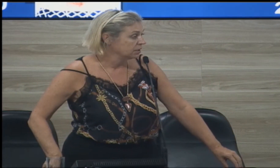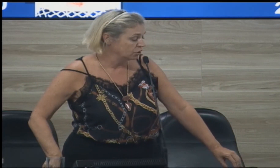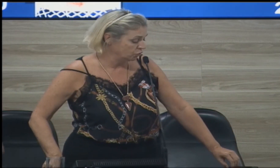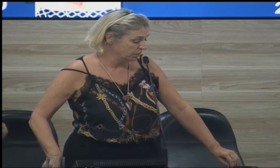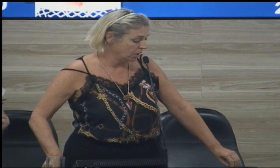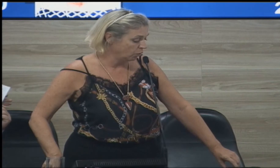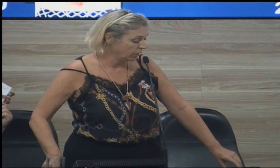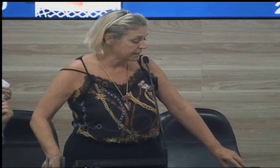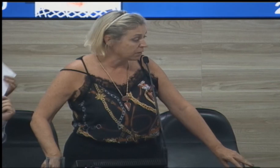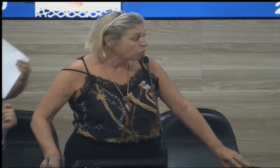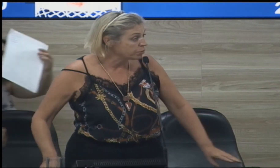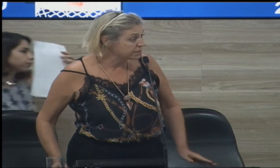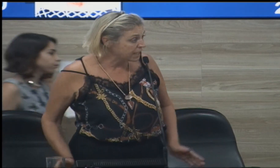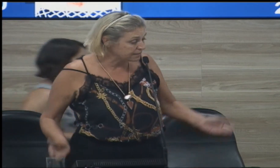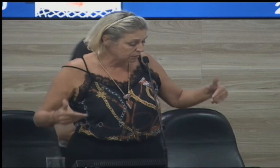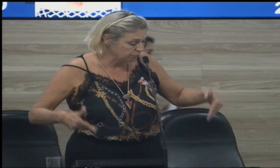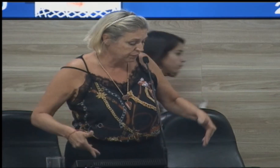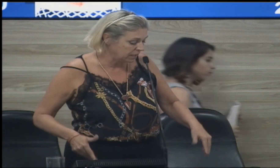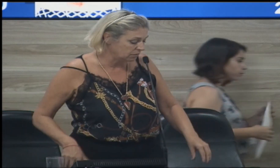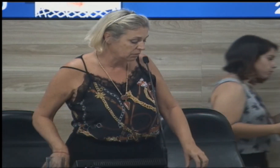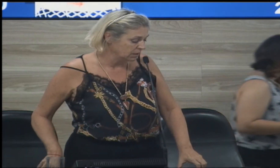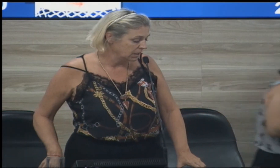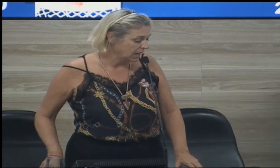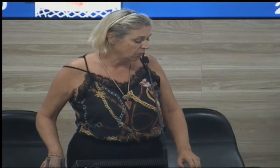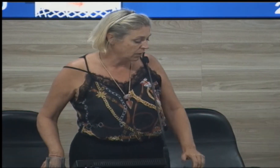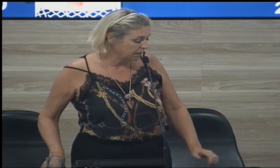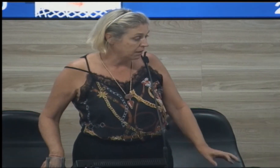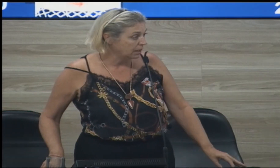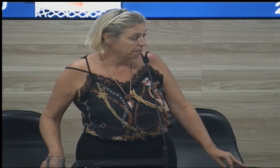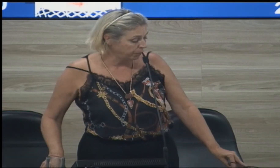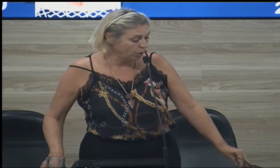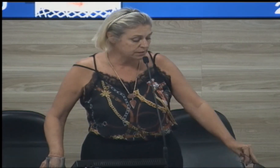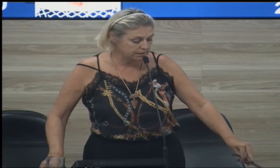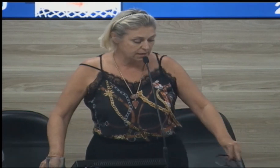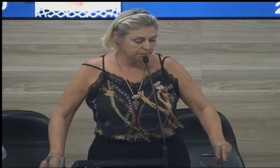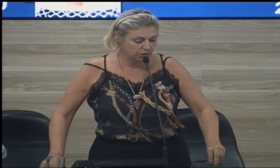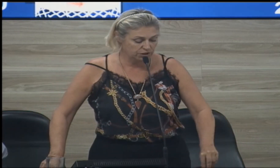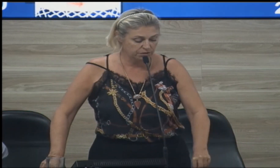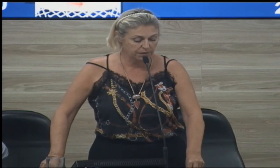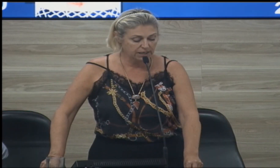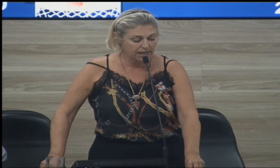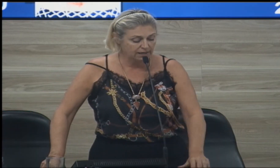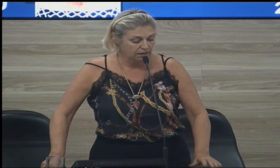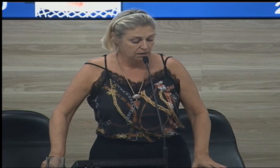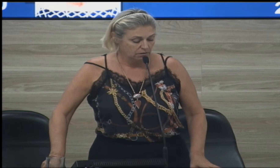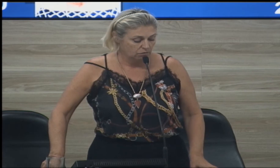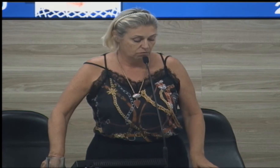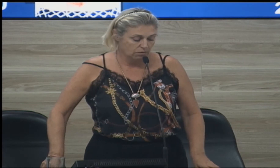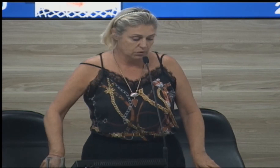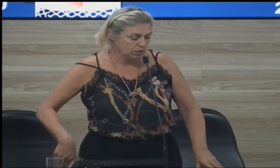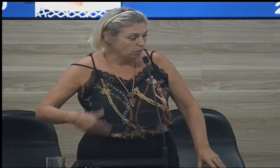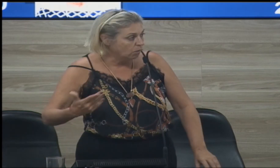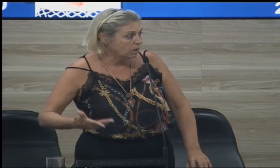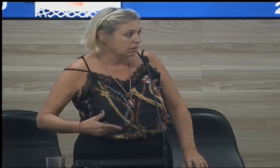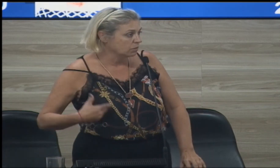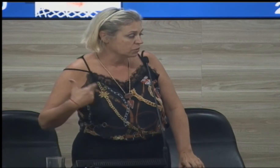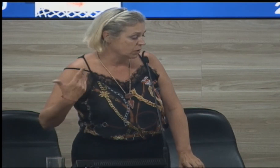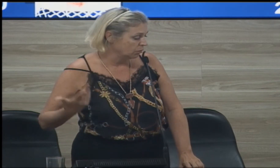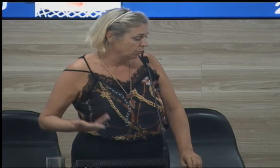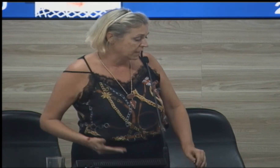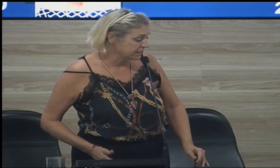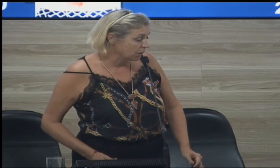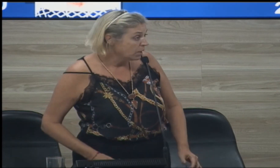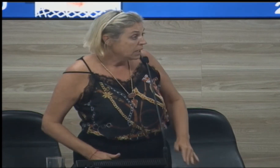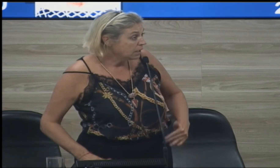vítimas de uma colocação, como está sendo feito agora, após a morte de Marielle, com a sua honra, com a